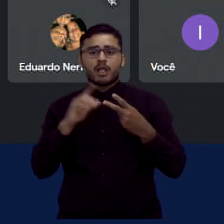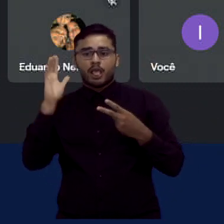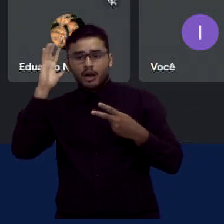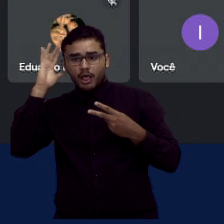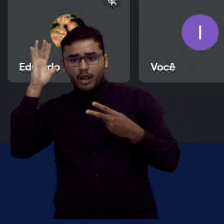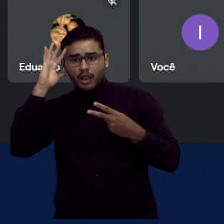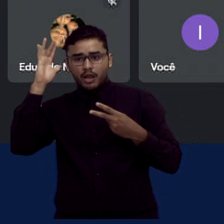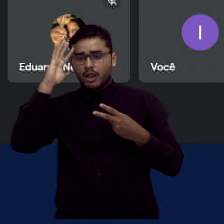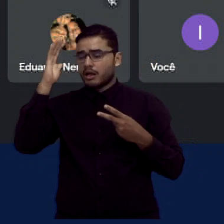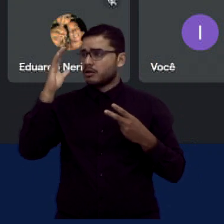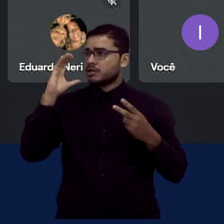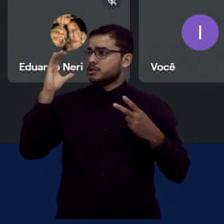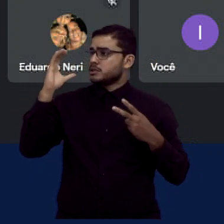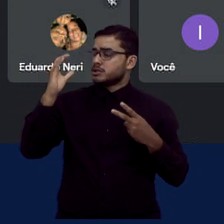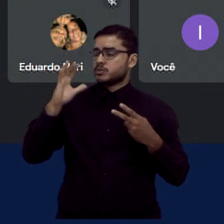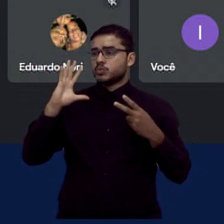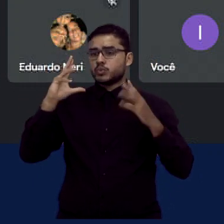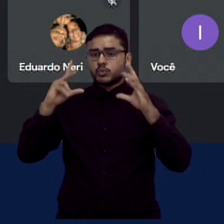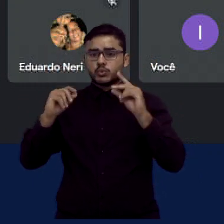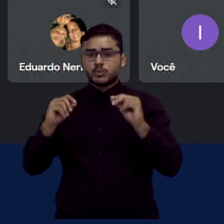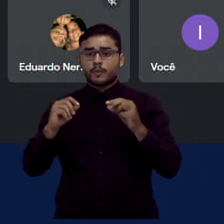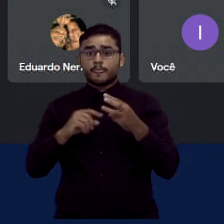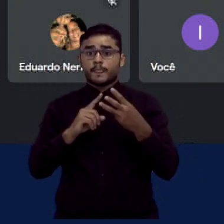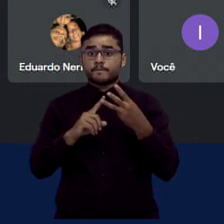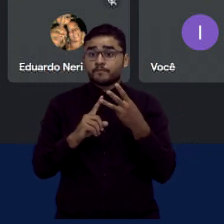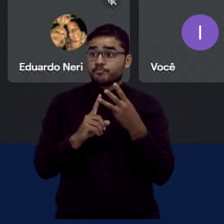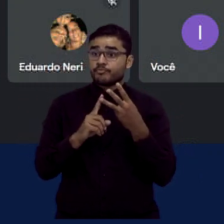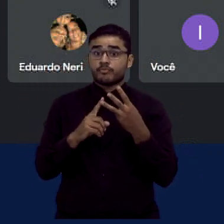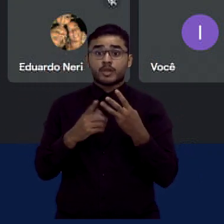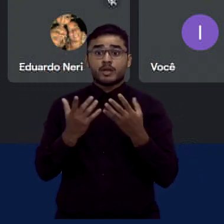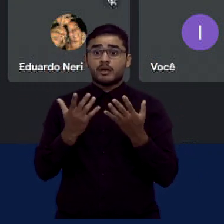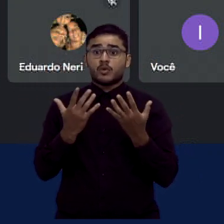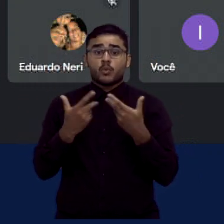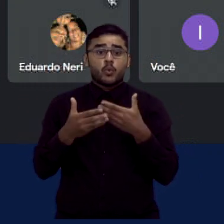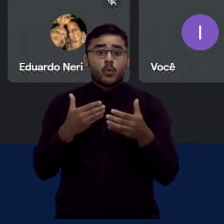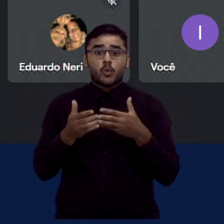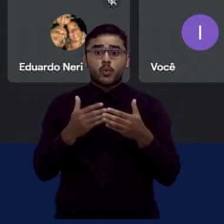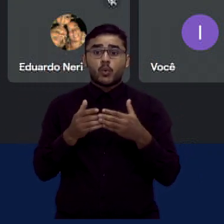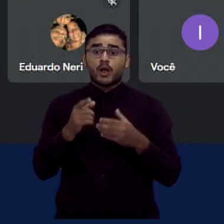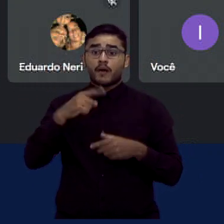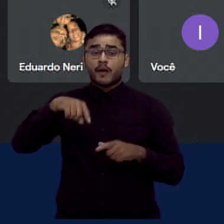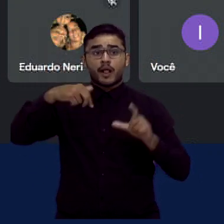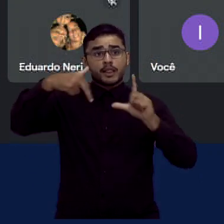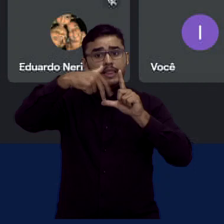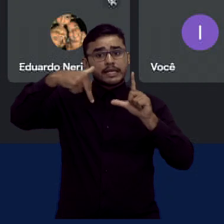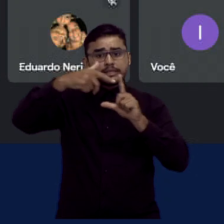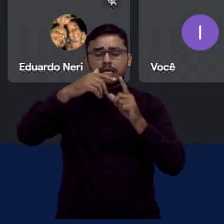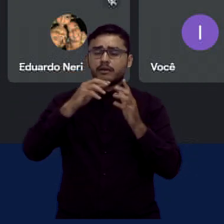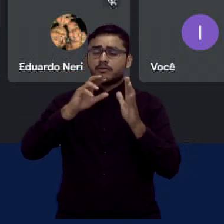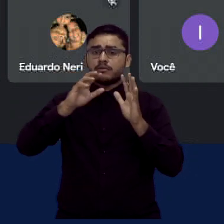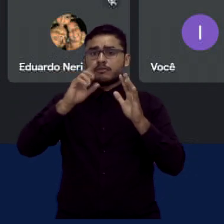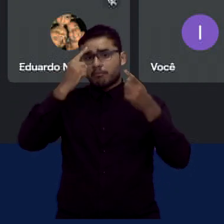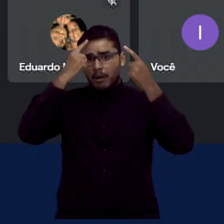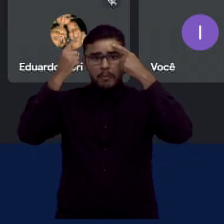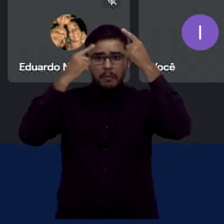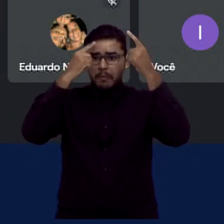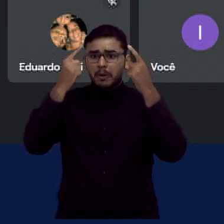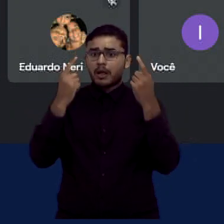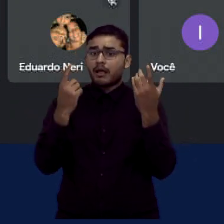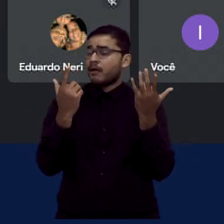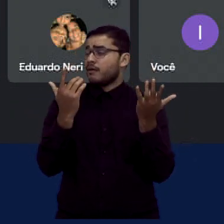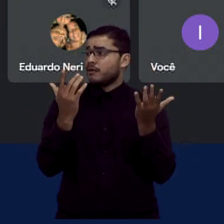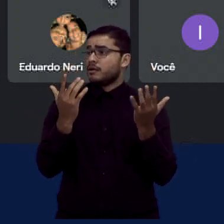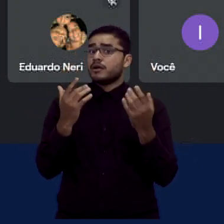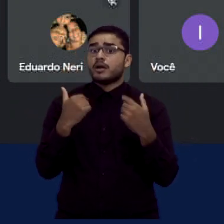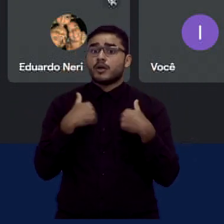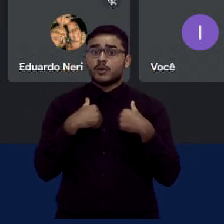científica. Mas cada uma dessas coisas, elas estão impregnadas de mim. Então, vai chegar